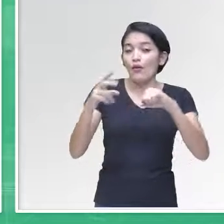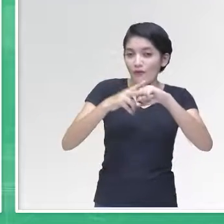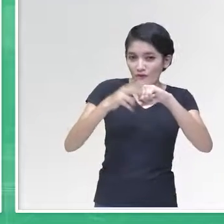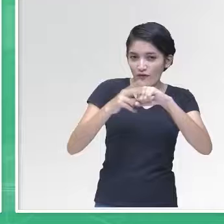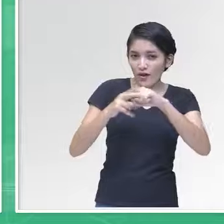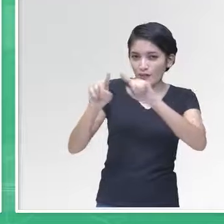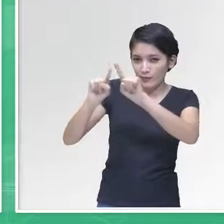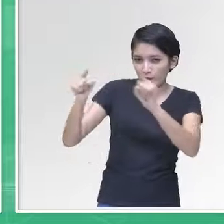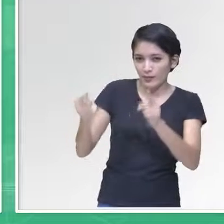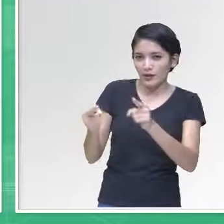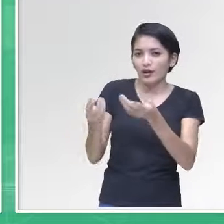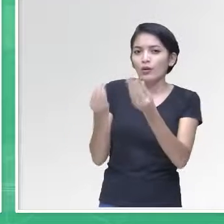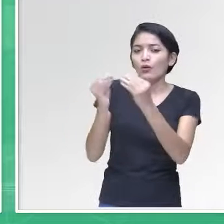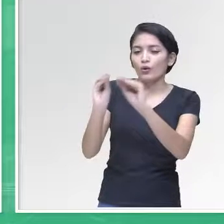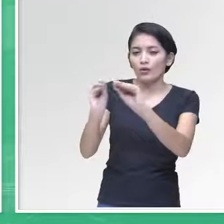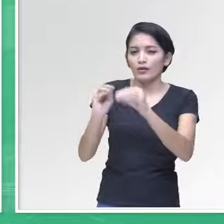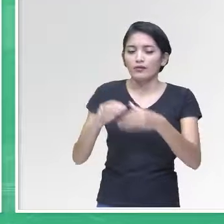colocar?